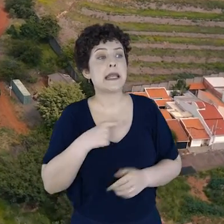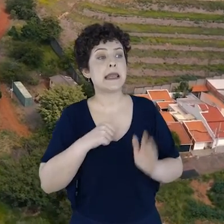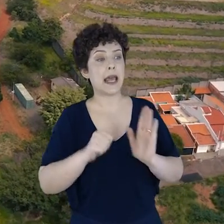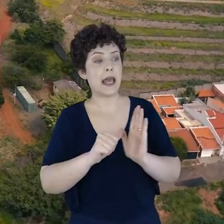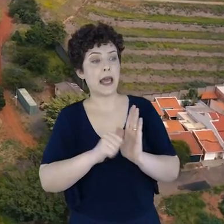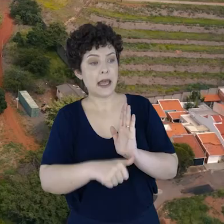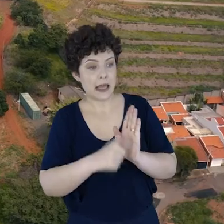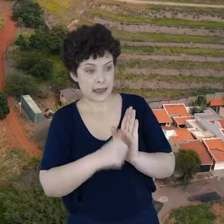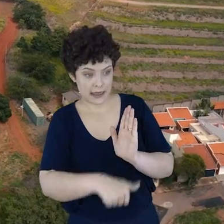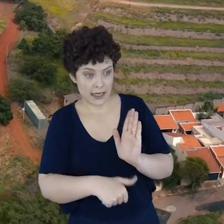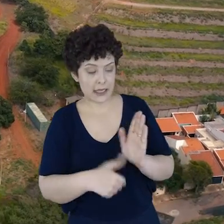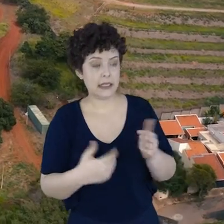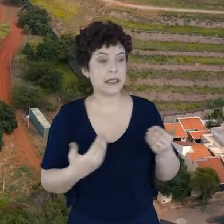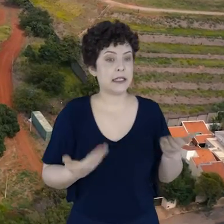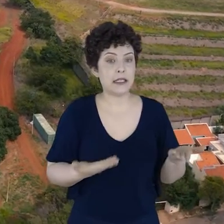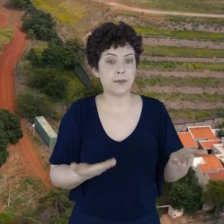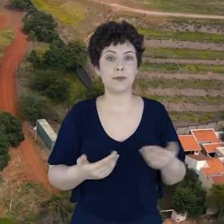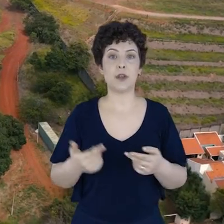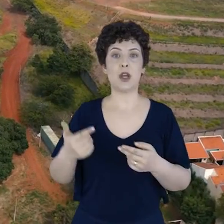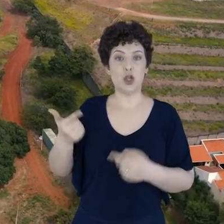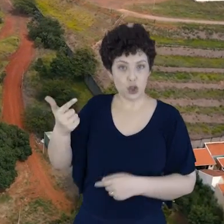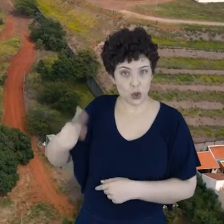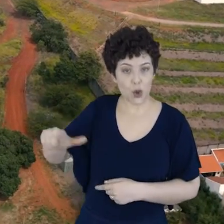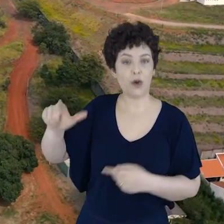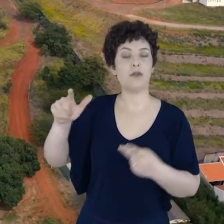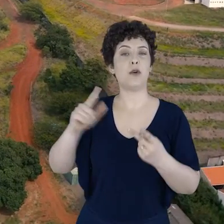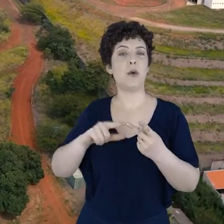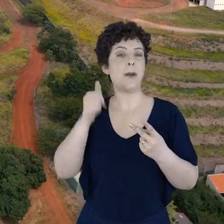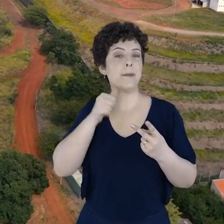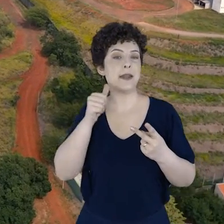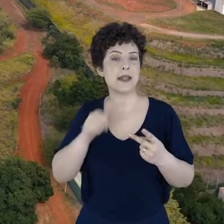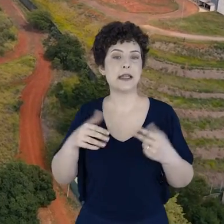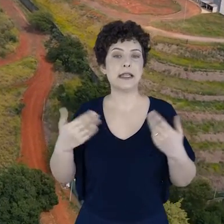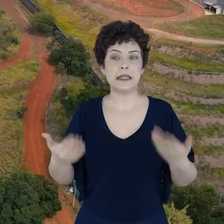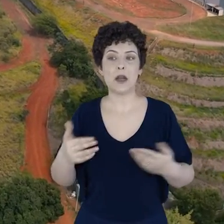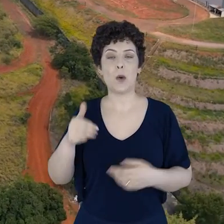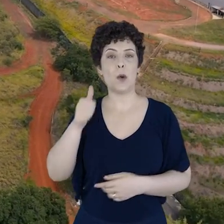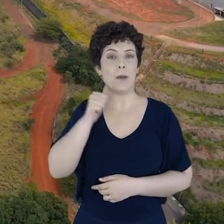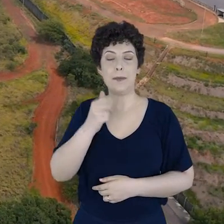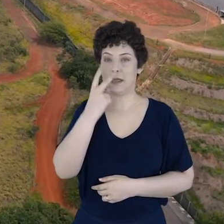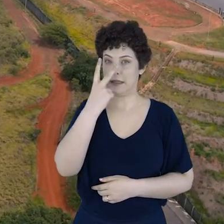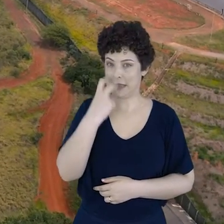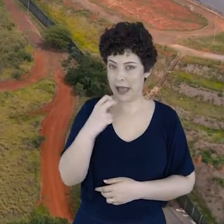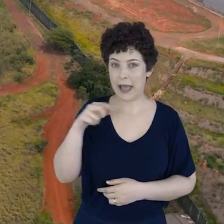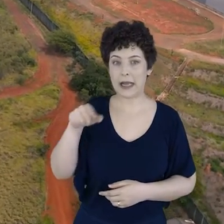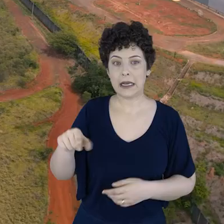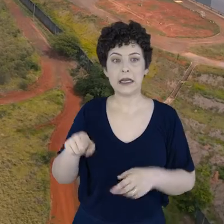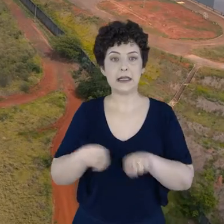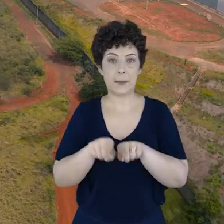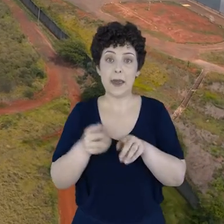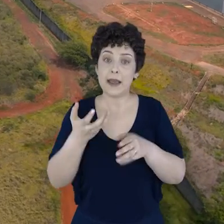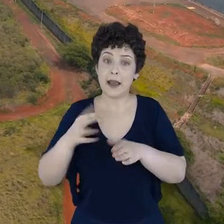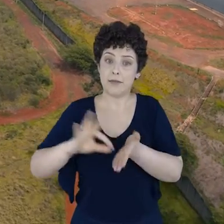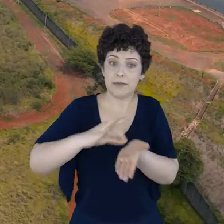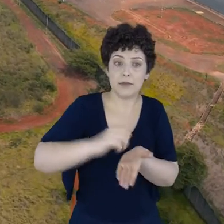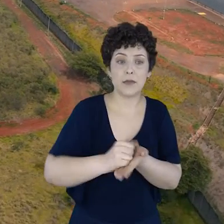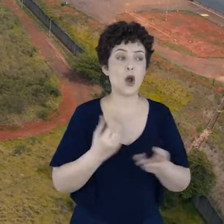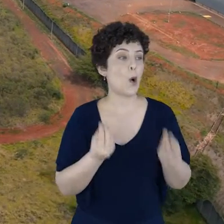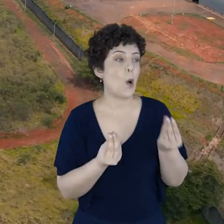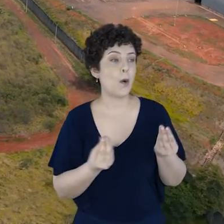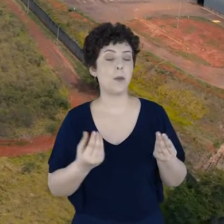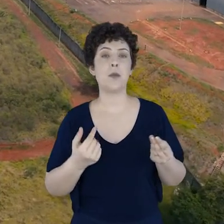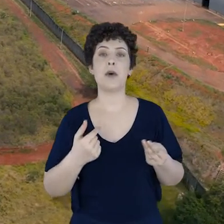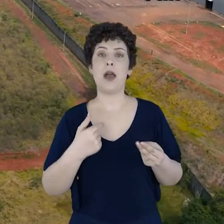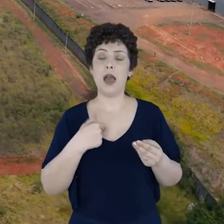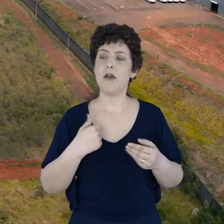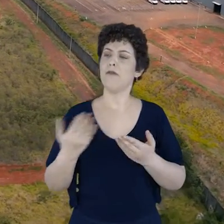um menino com síndrome de Down. Outra vez, uma outra menina que foi assim: ah, está entrando uma menina aí que é cega. Como é que